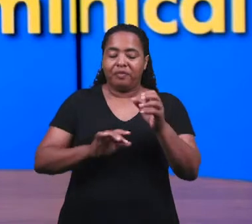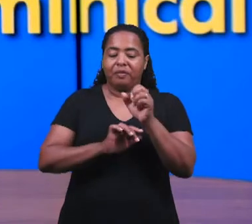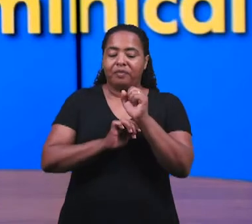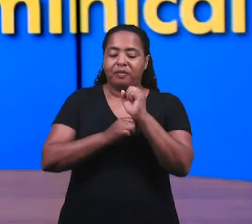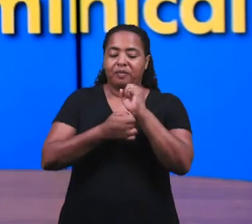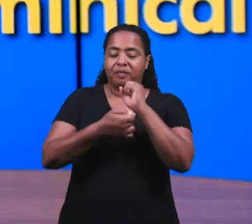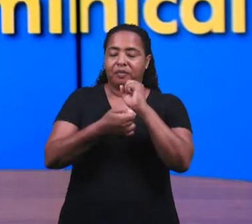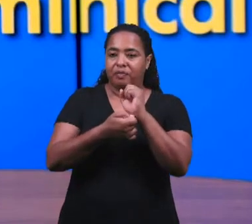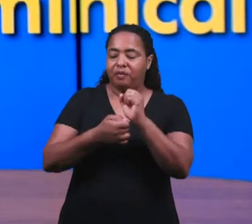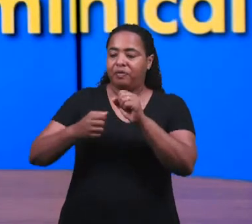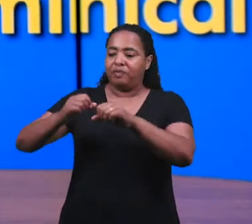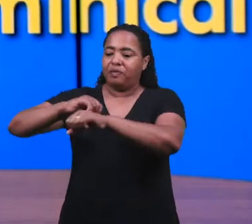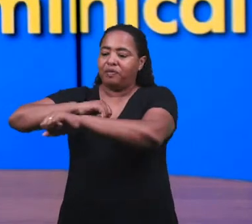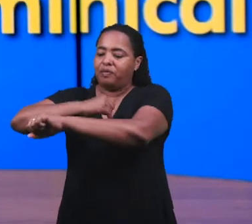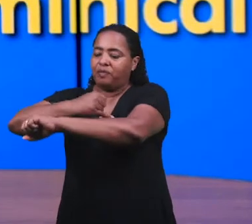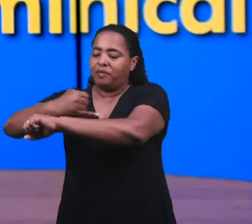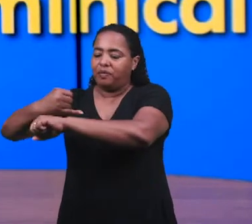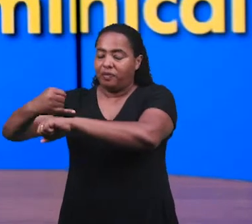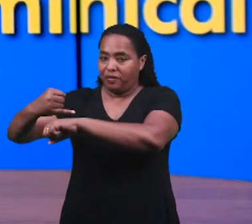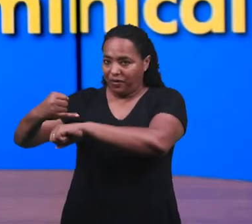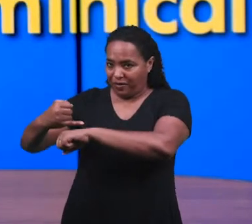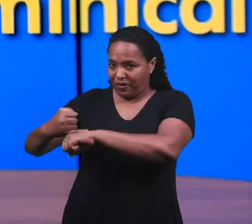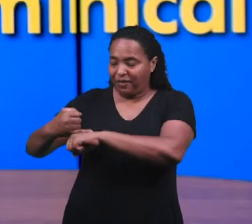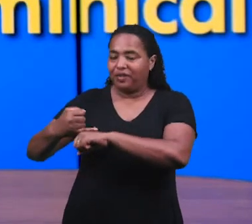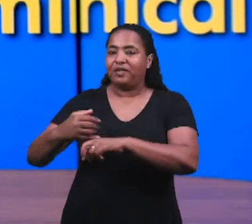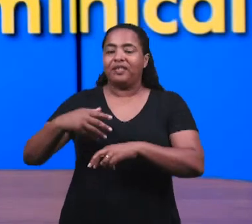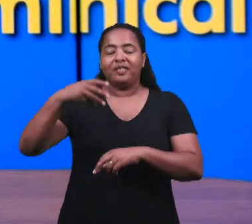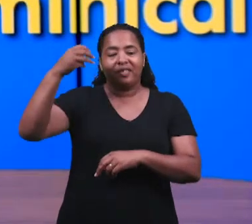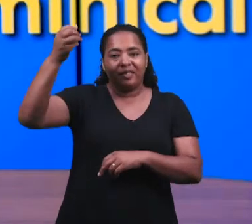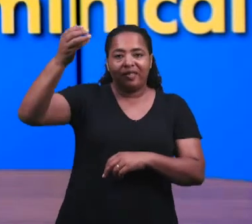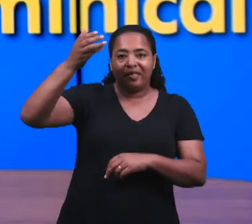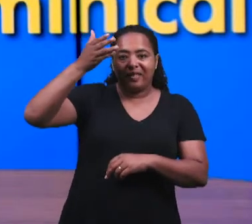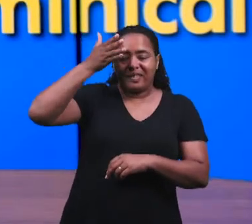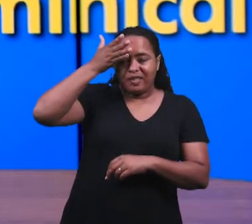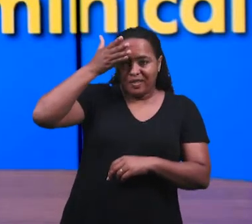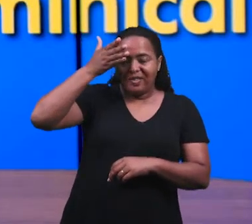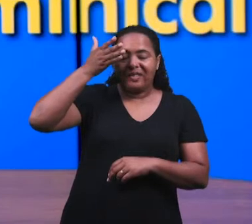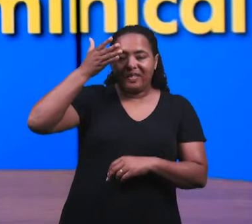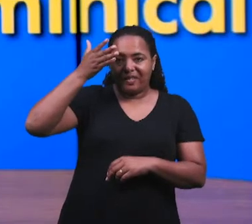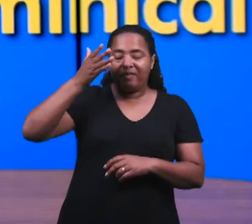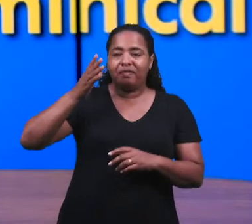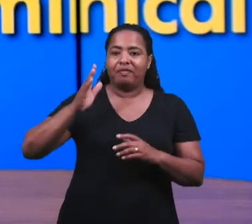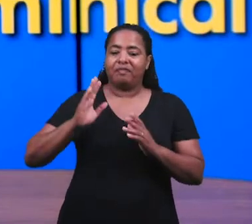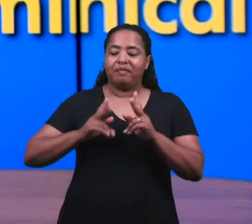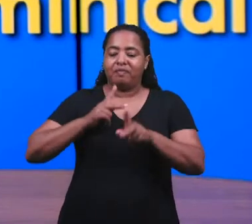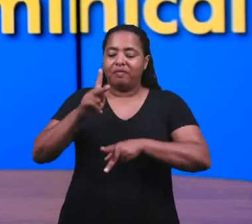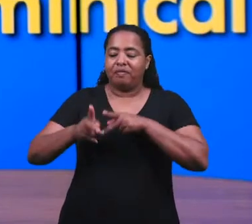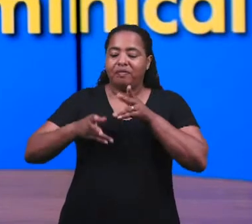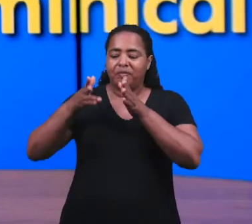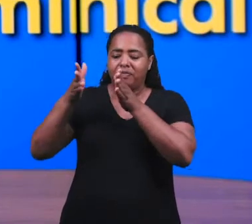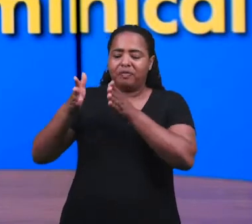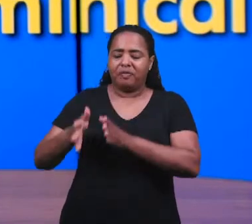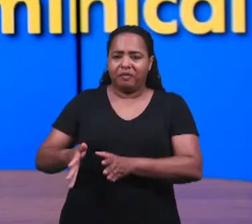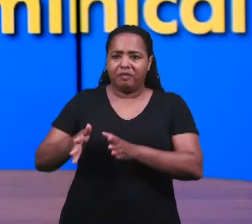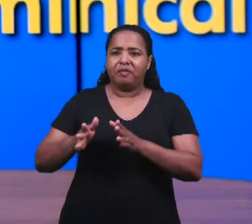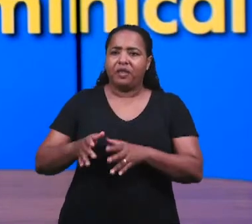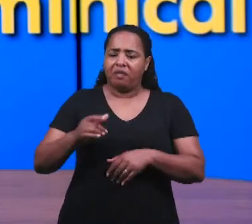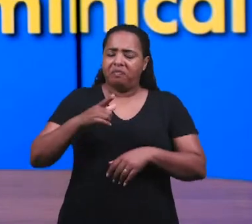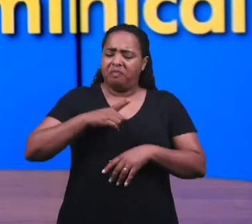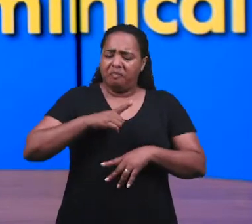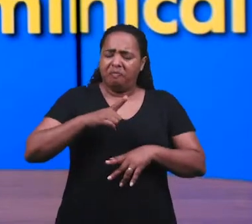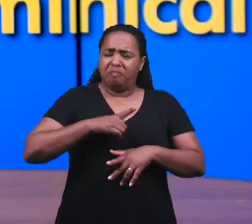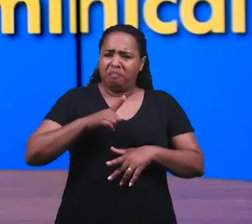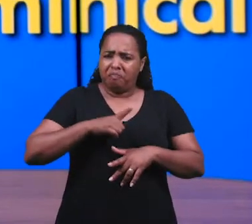os mistérios do Jordão, ou seja, do Rio Jordão, revelados à igreja. E temos uma fartura muito grande